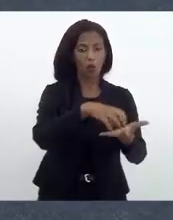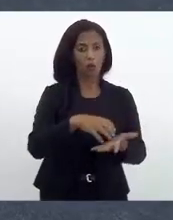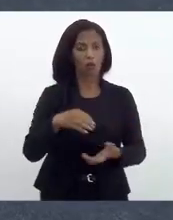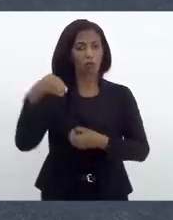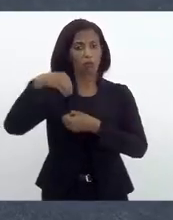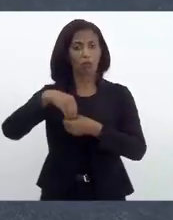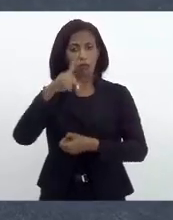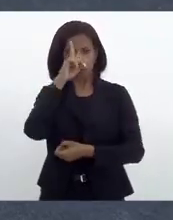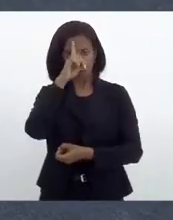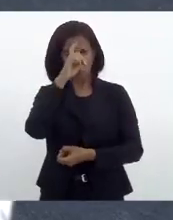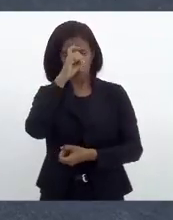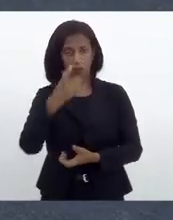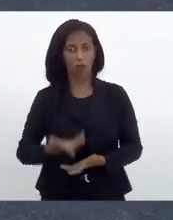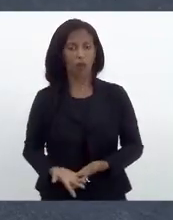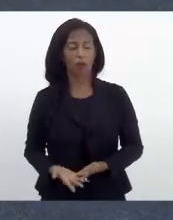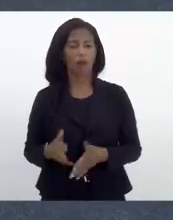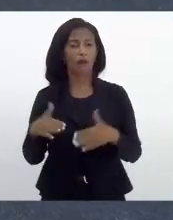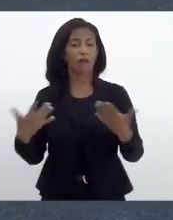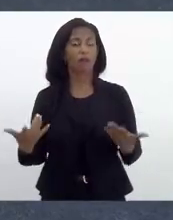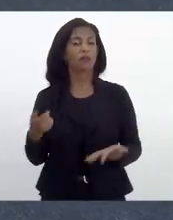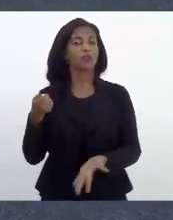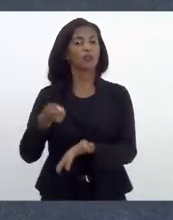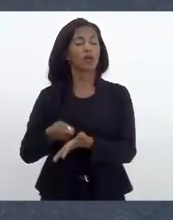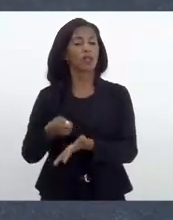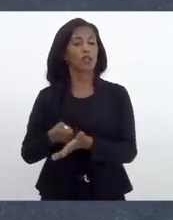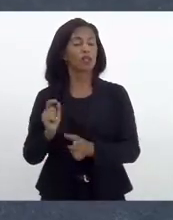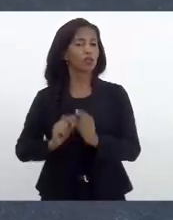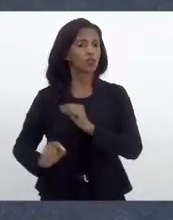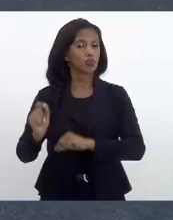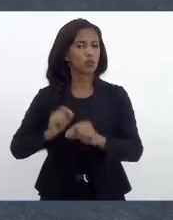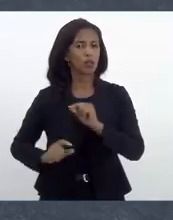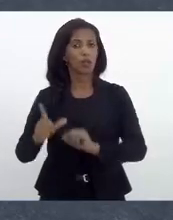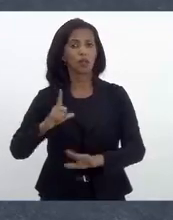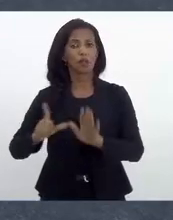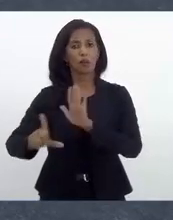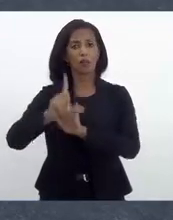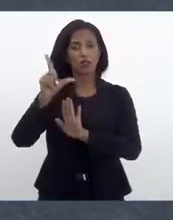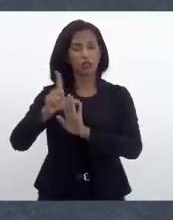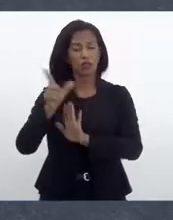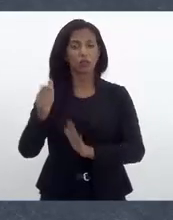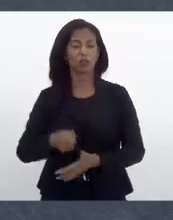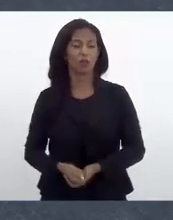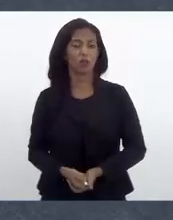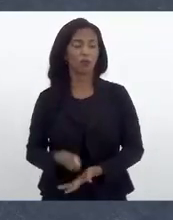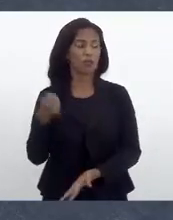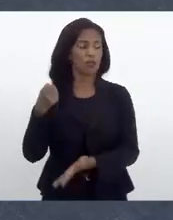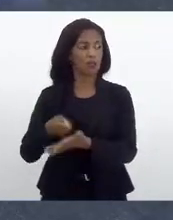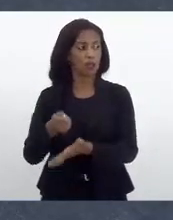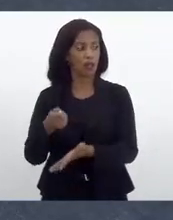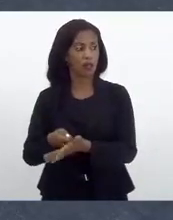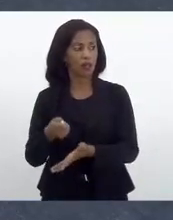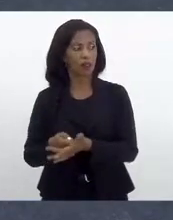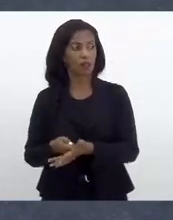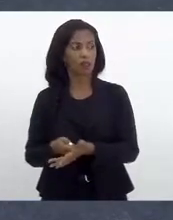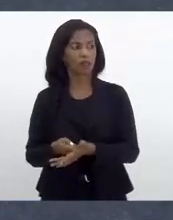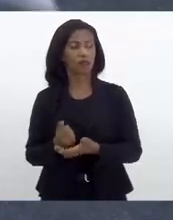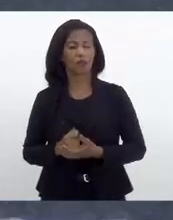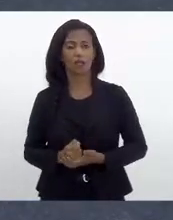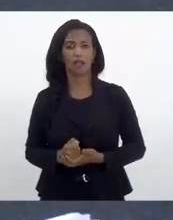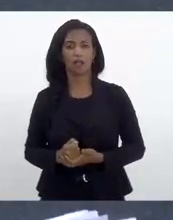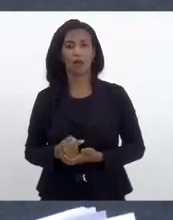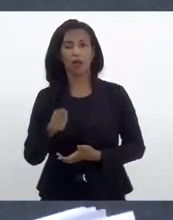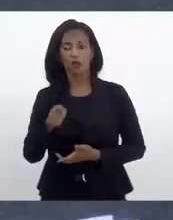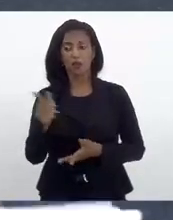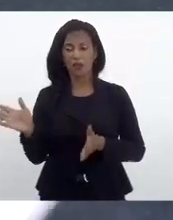então o que a gente quer garantir aqui que haja uma legislação que garanta pelo menos você